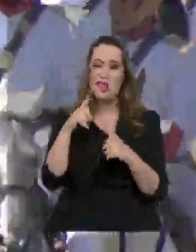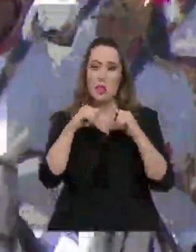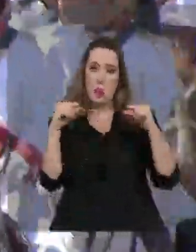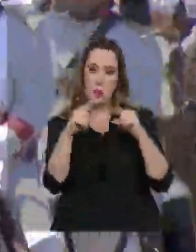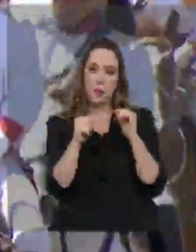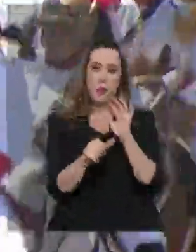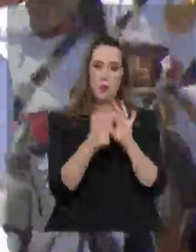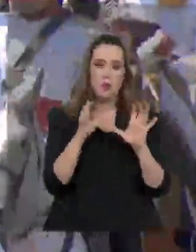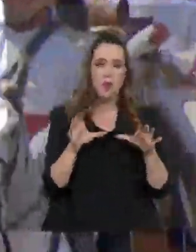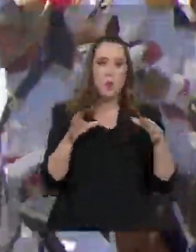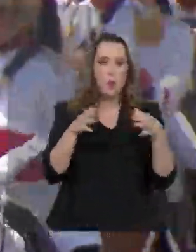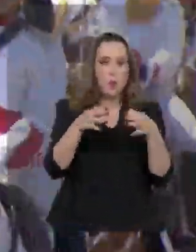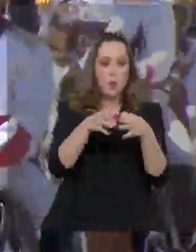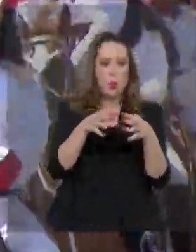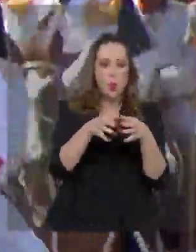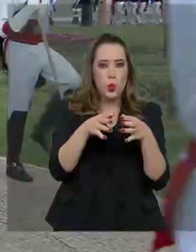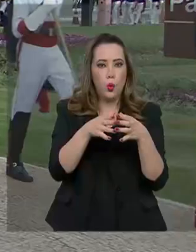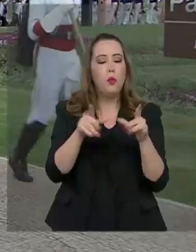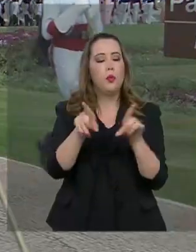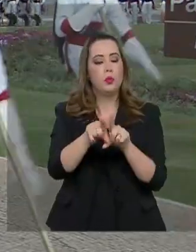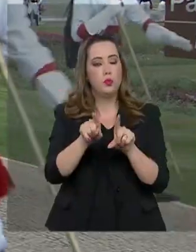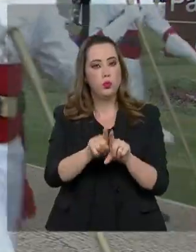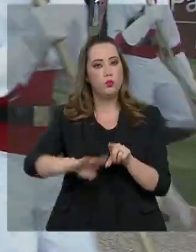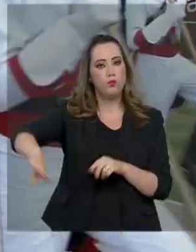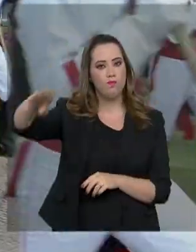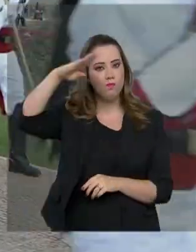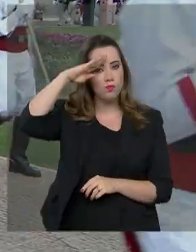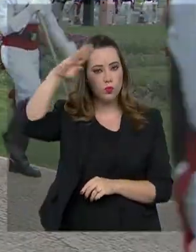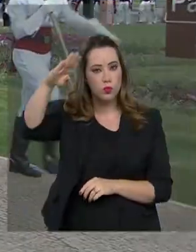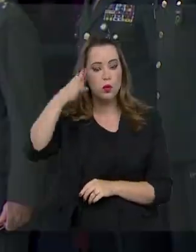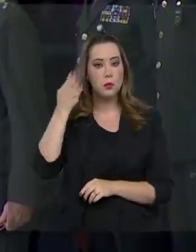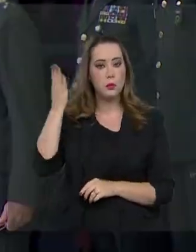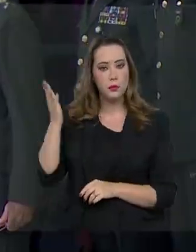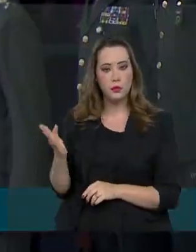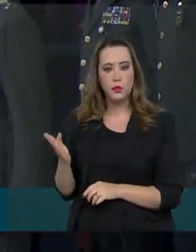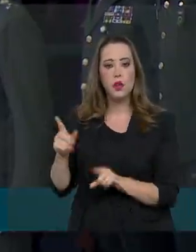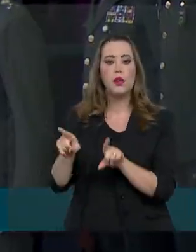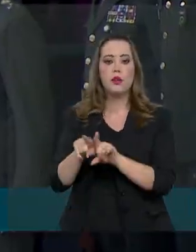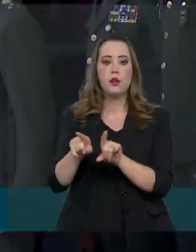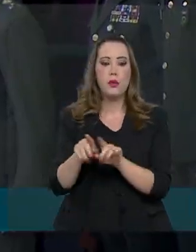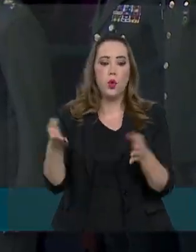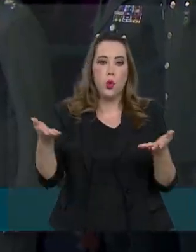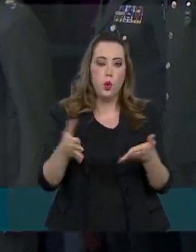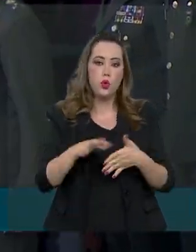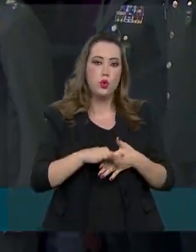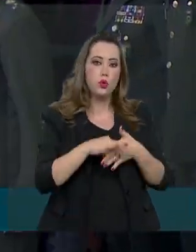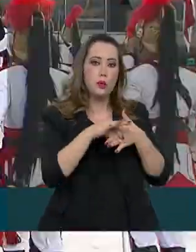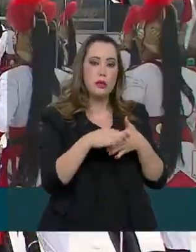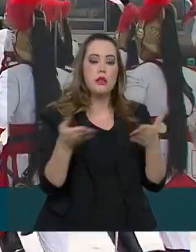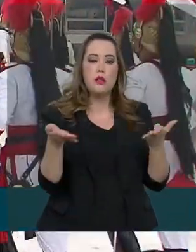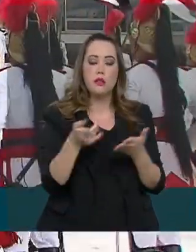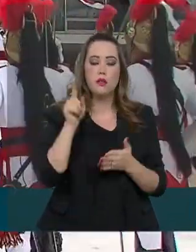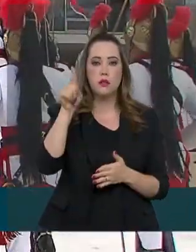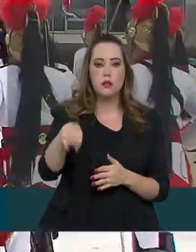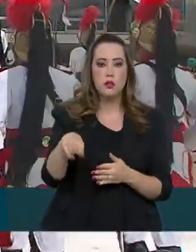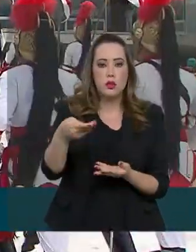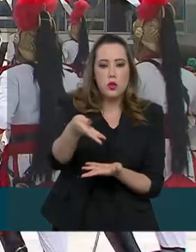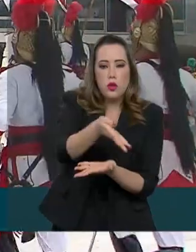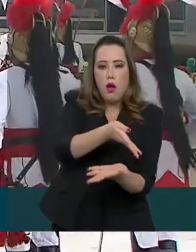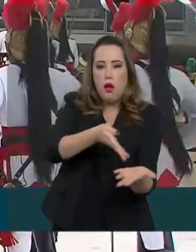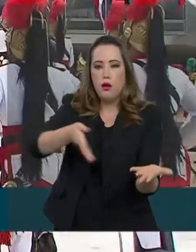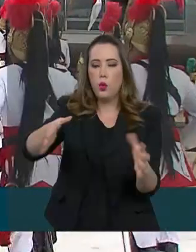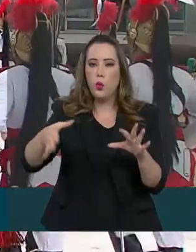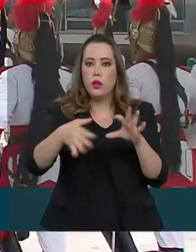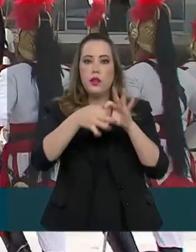primeiro regimento de cavalaria de guardas, o Dragões da Independência, e do atual Comando Militar do Planalto se entrelaçam